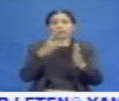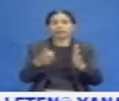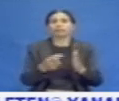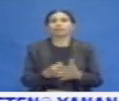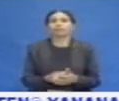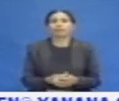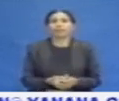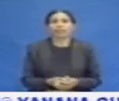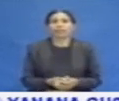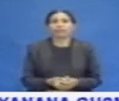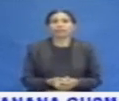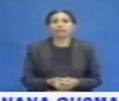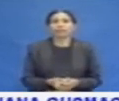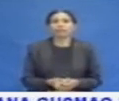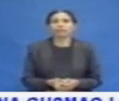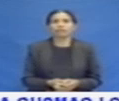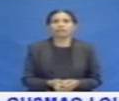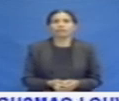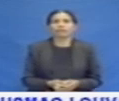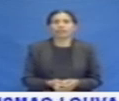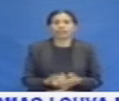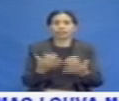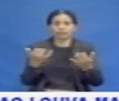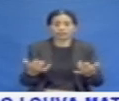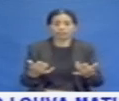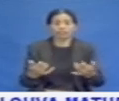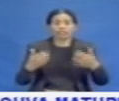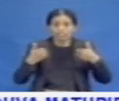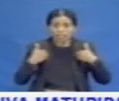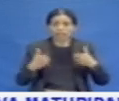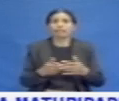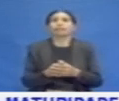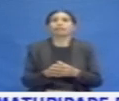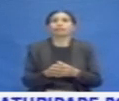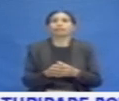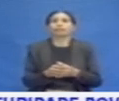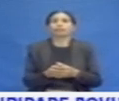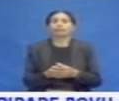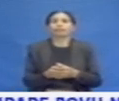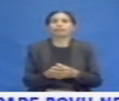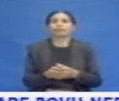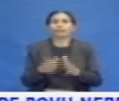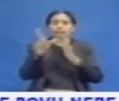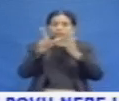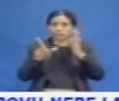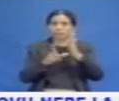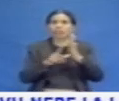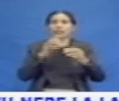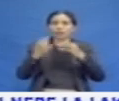ne, si hamos boa tira censura ne, mas iha ne censura ne, especificamente